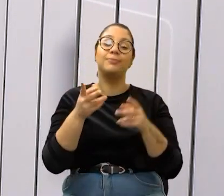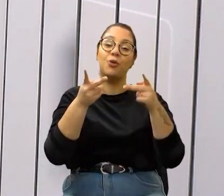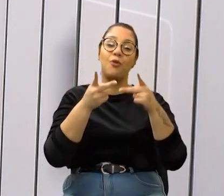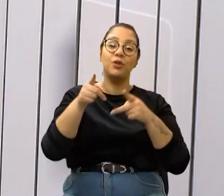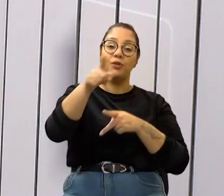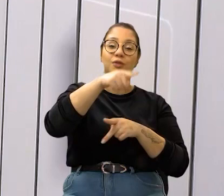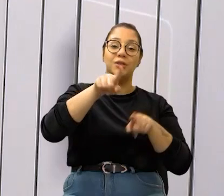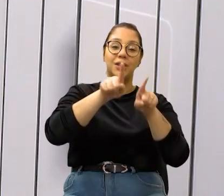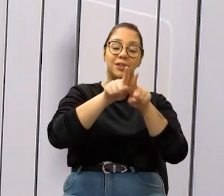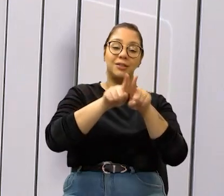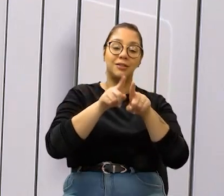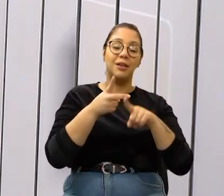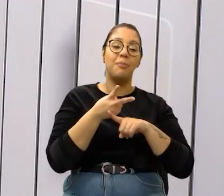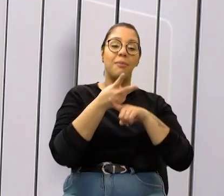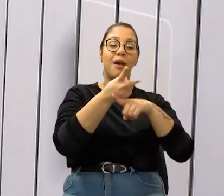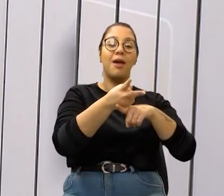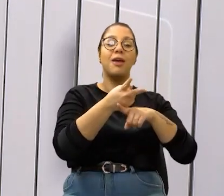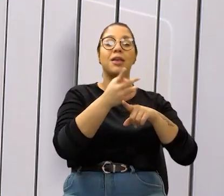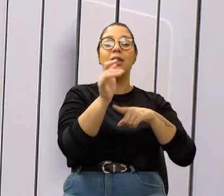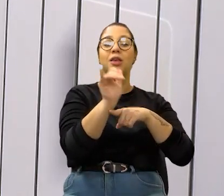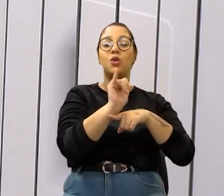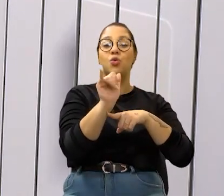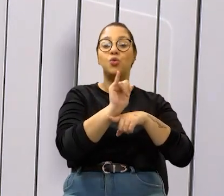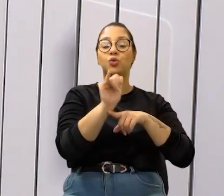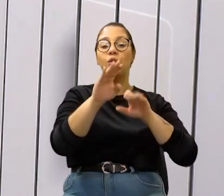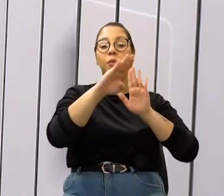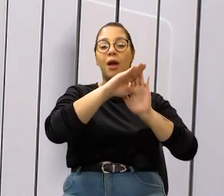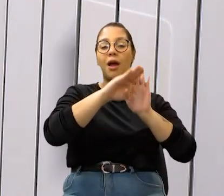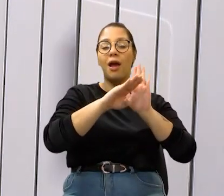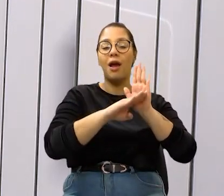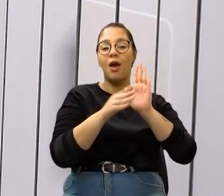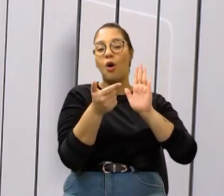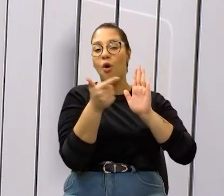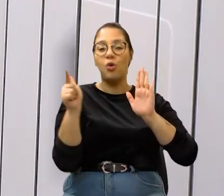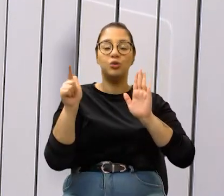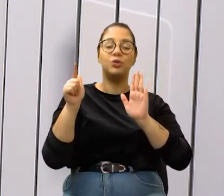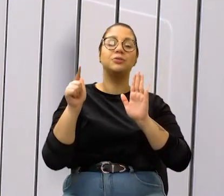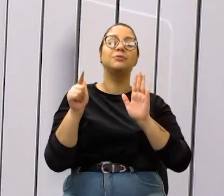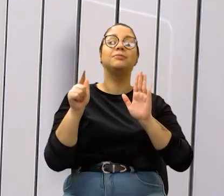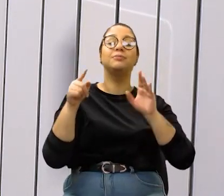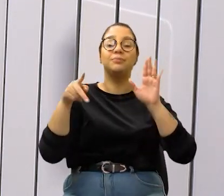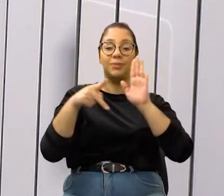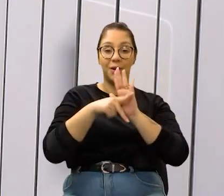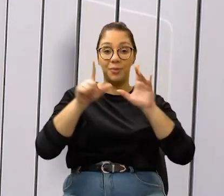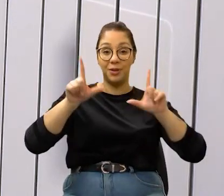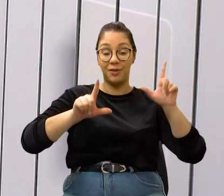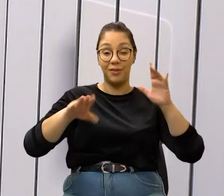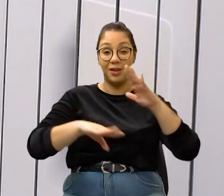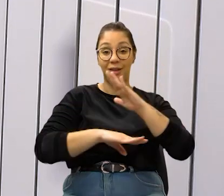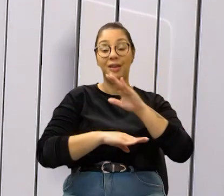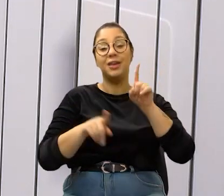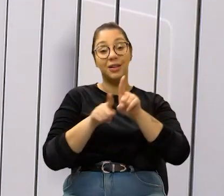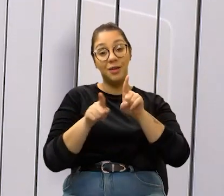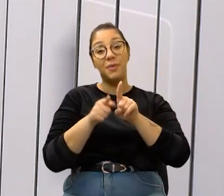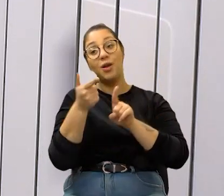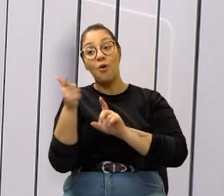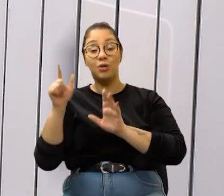vocês a irem no YouTube da TV Câmara Campinas, assistir os outros programas da nossa grade e também as outras